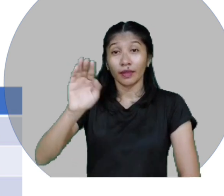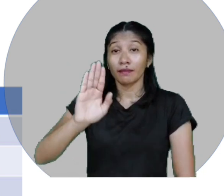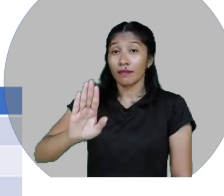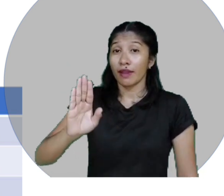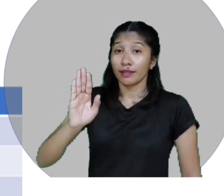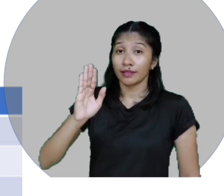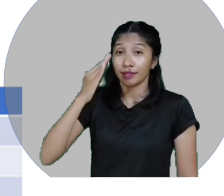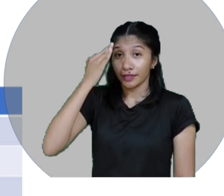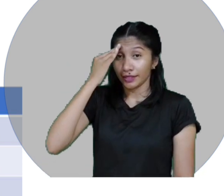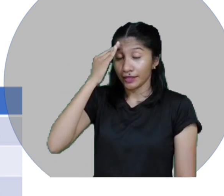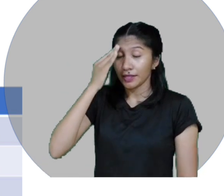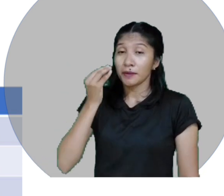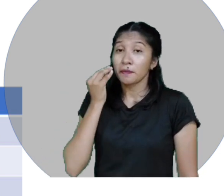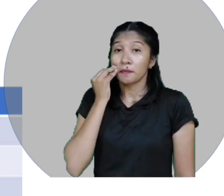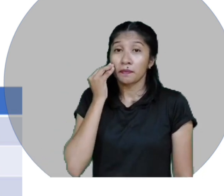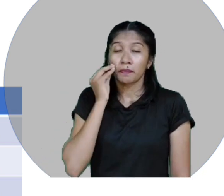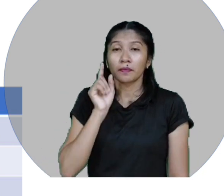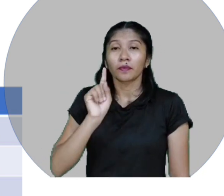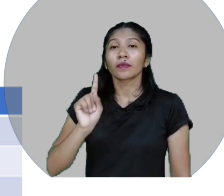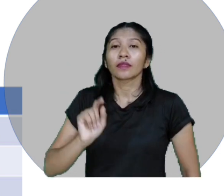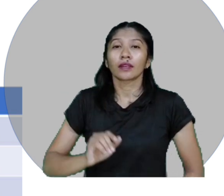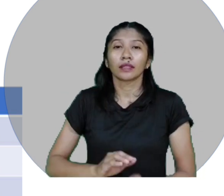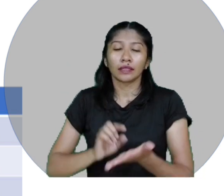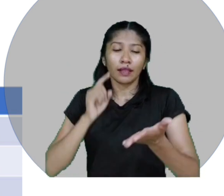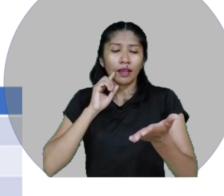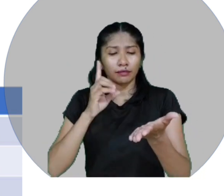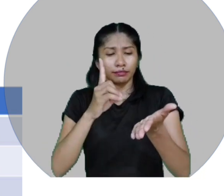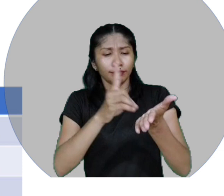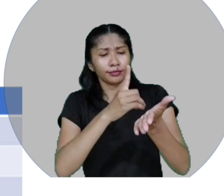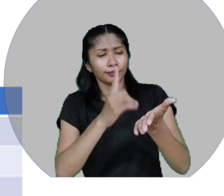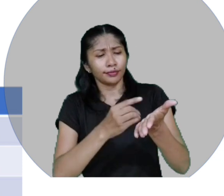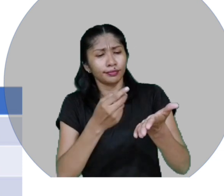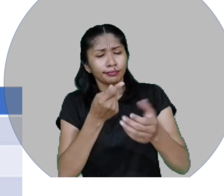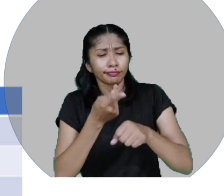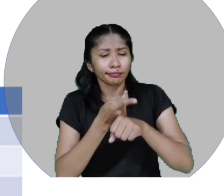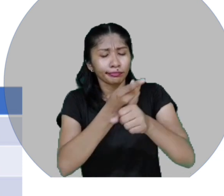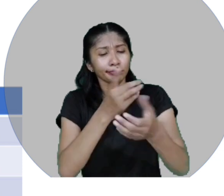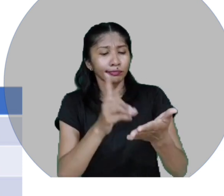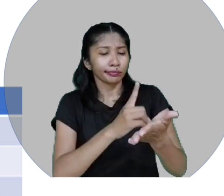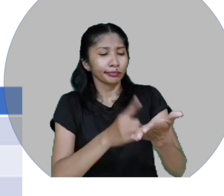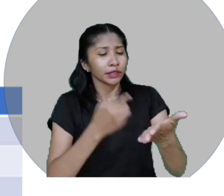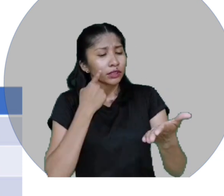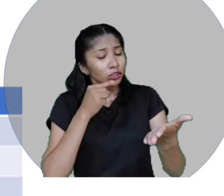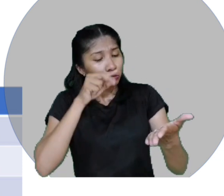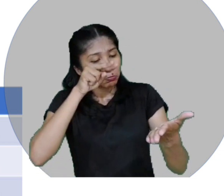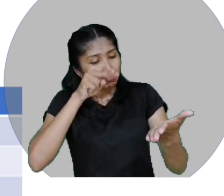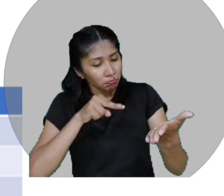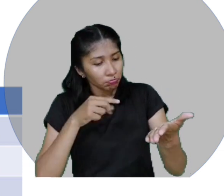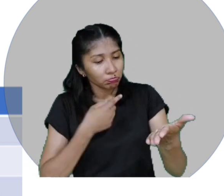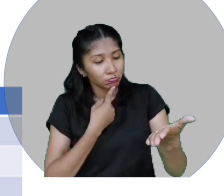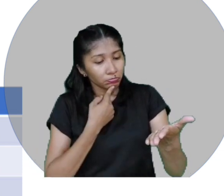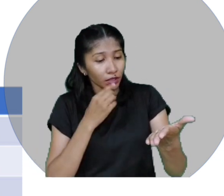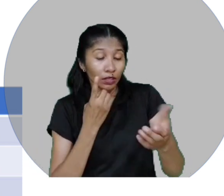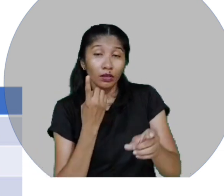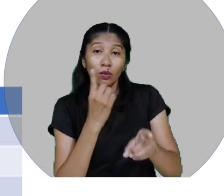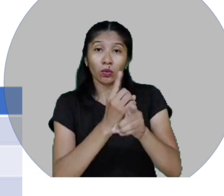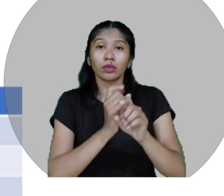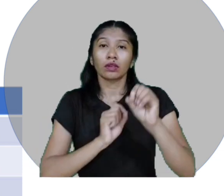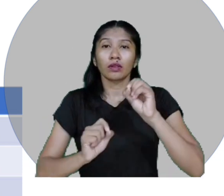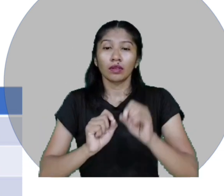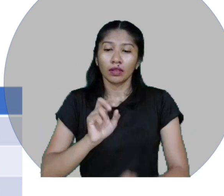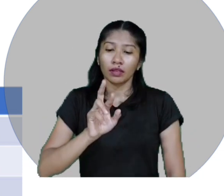bem que no dicionário, ao procurarmos desta palavra, nós encontraremos o nominativo